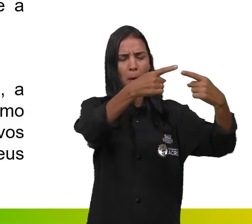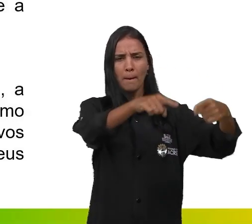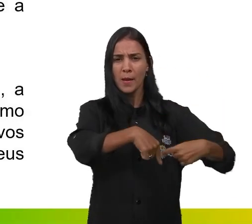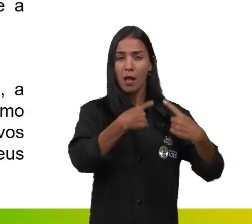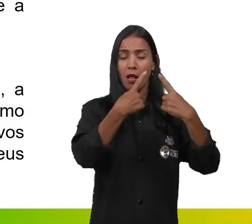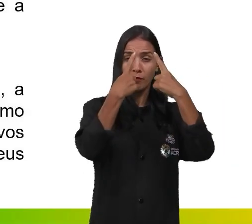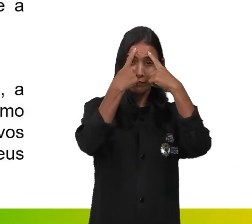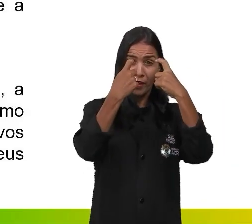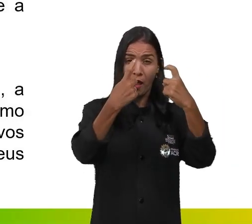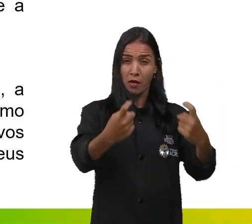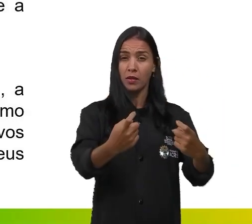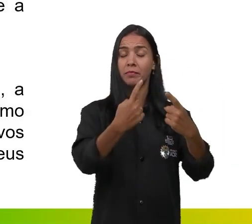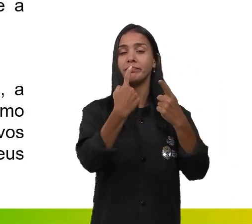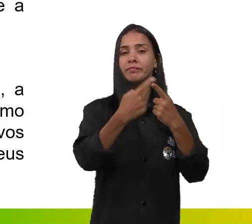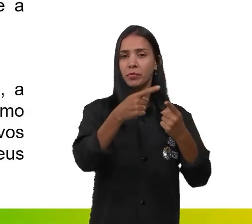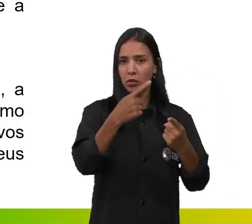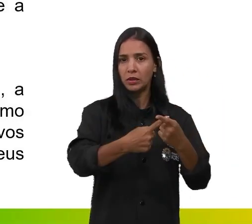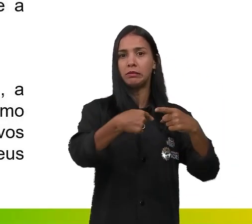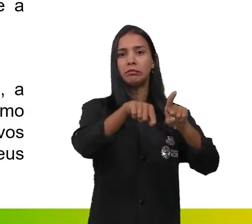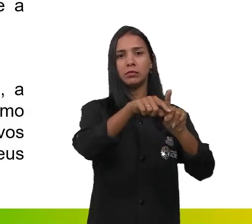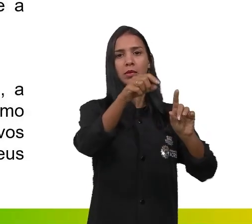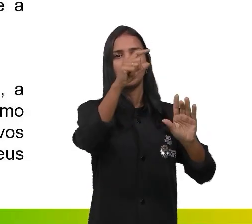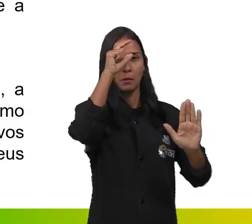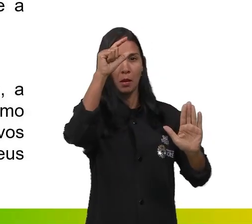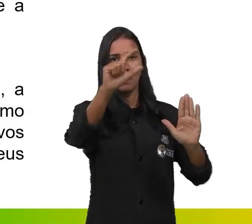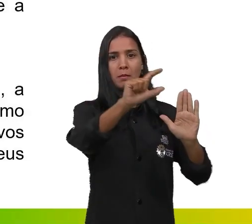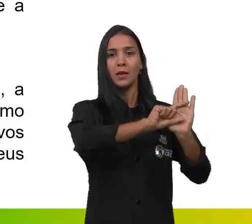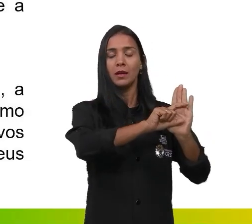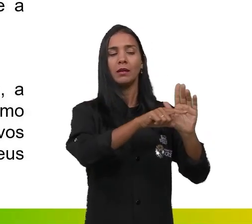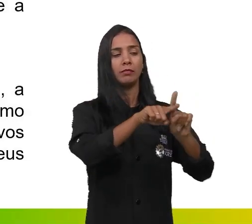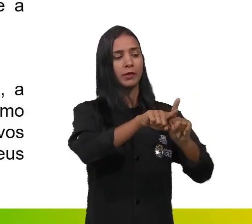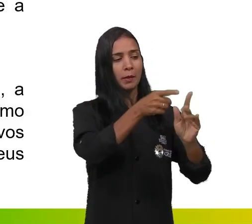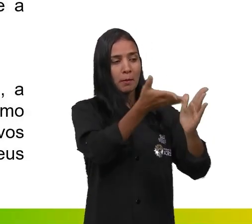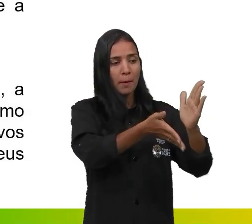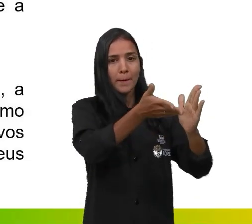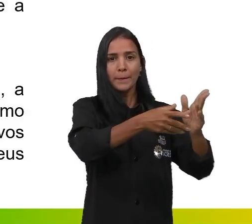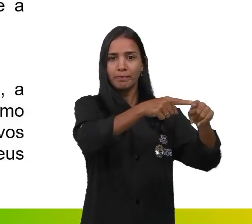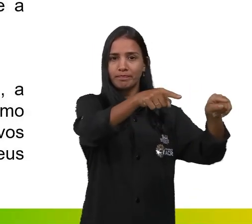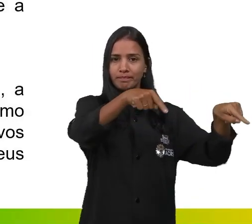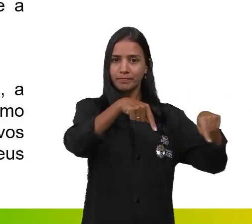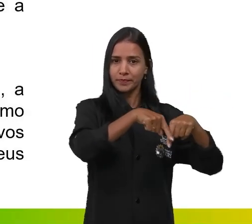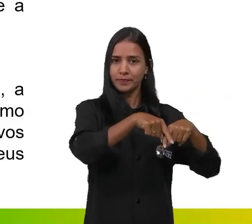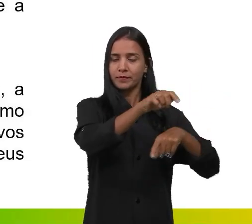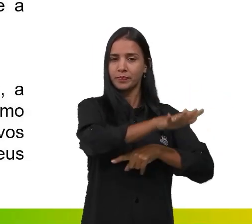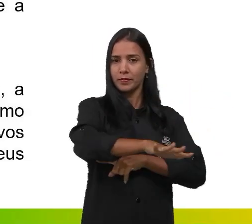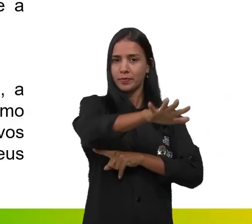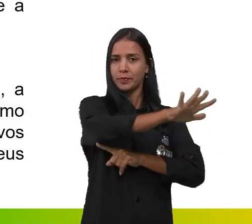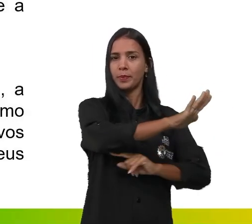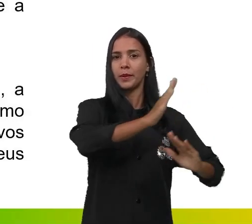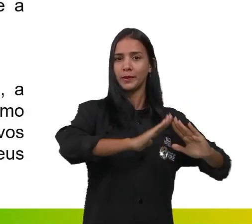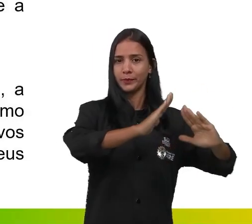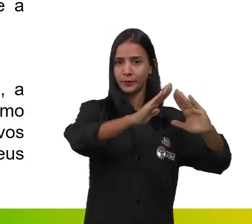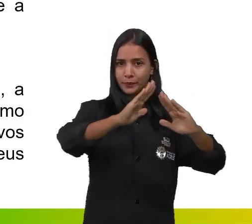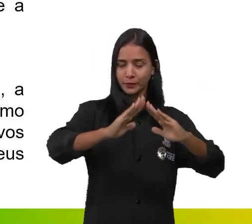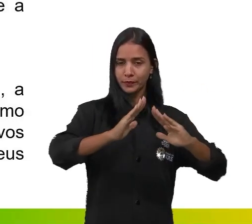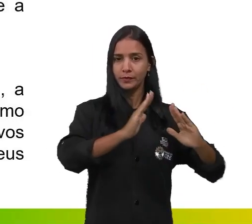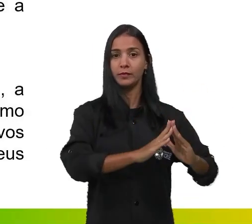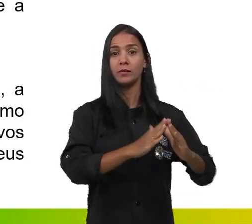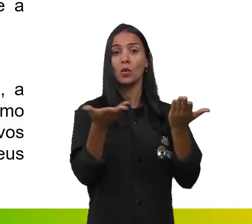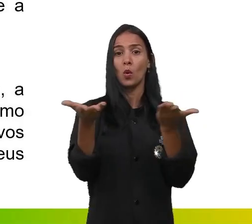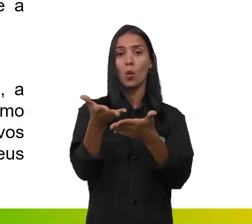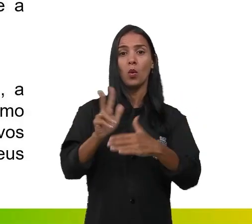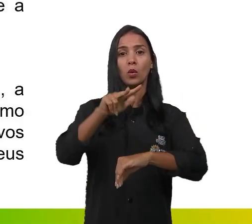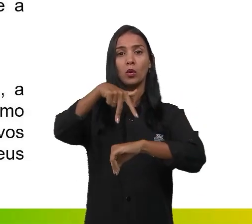catequização forçada e a perda de seus territórios. Seu protagonismo político